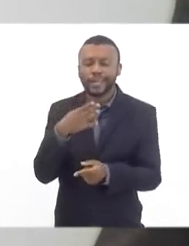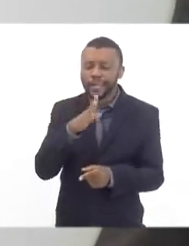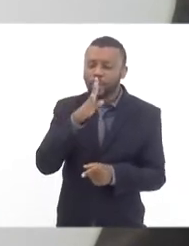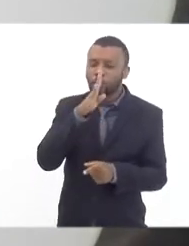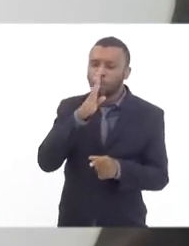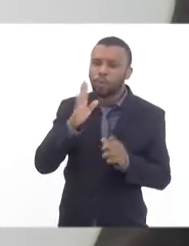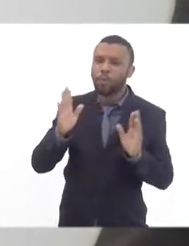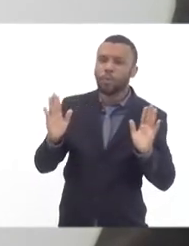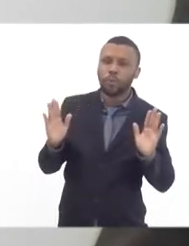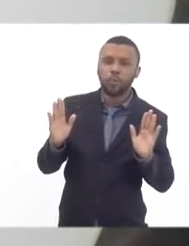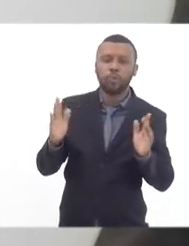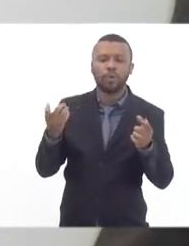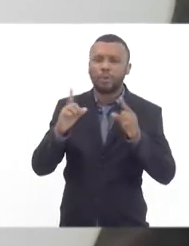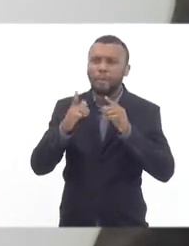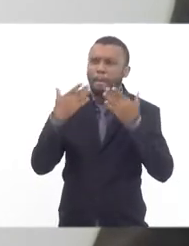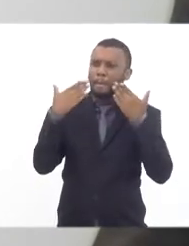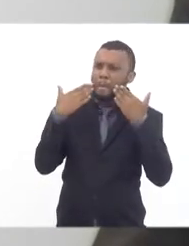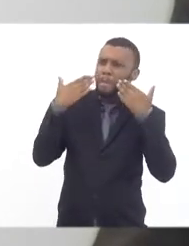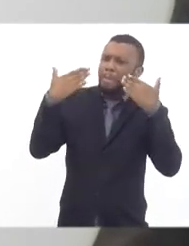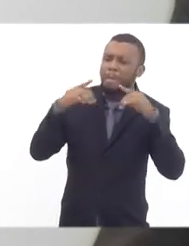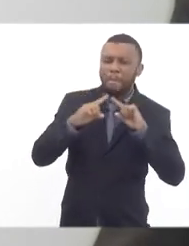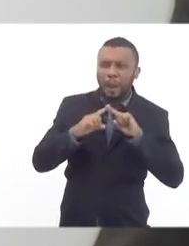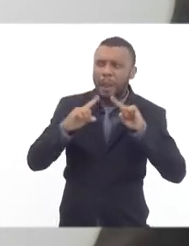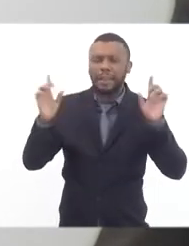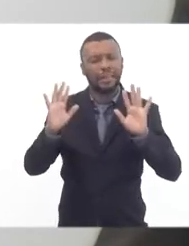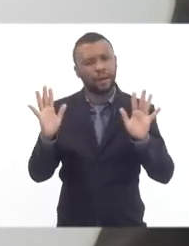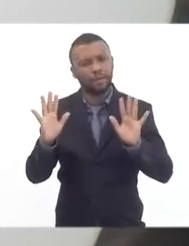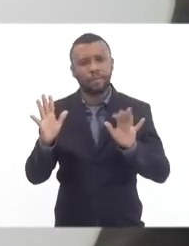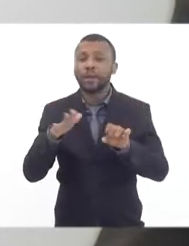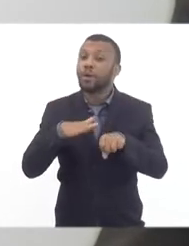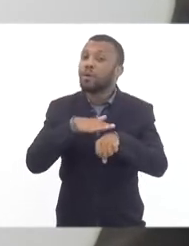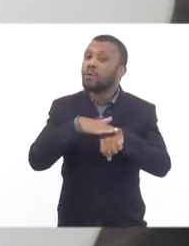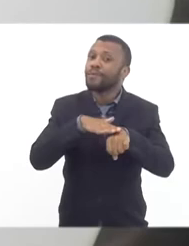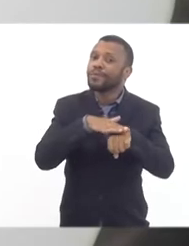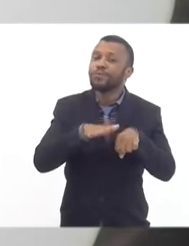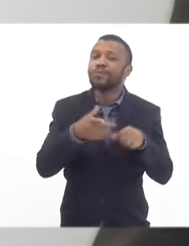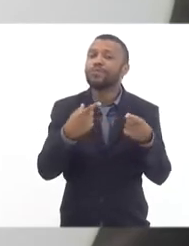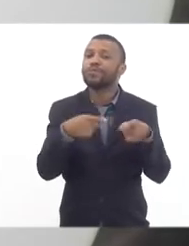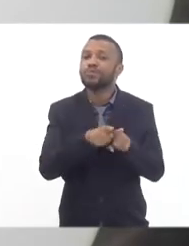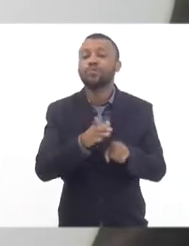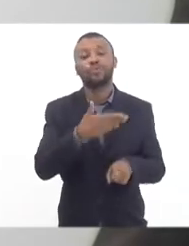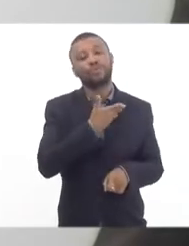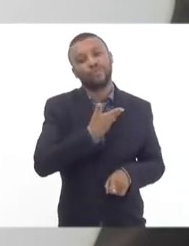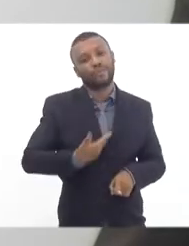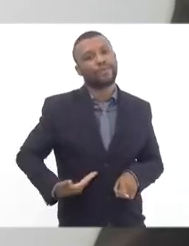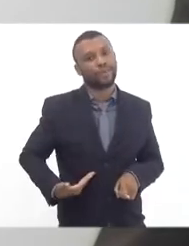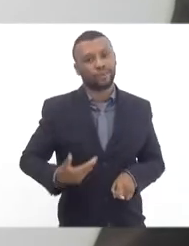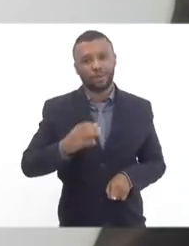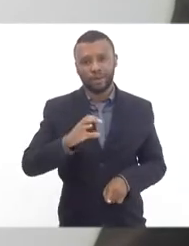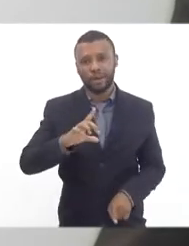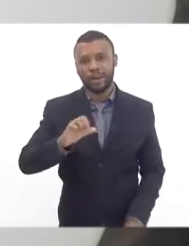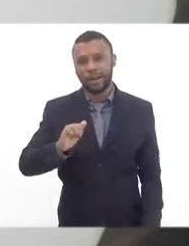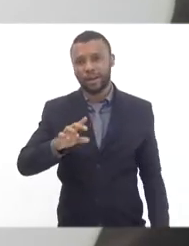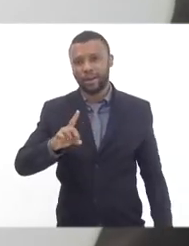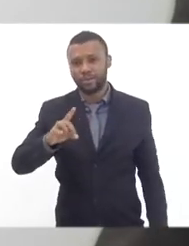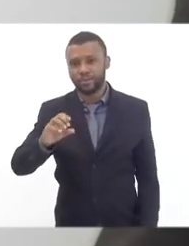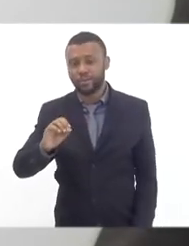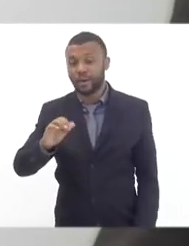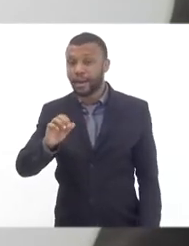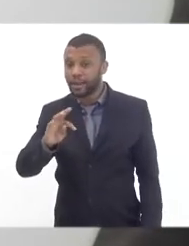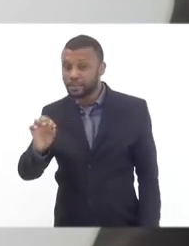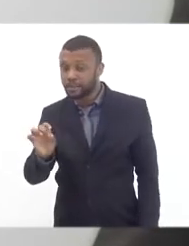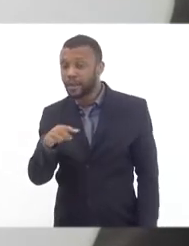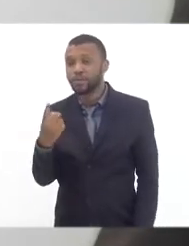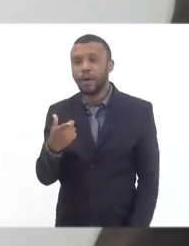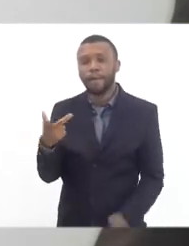dele, que não faz estardalhaços, conversou com o governador do Estado. Aí a gente viu que o assunto era sério, né?